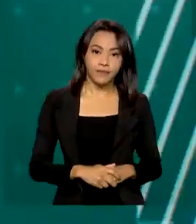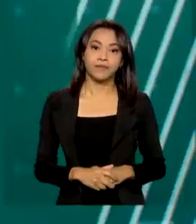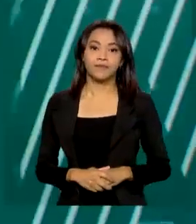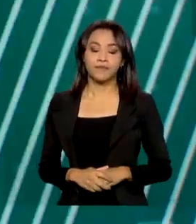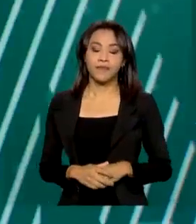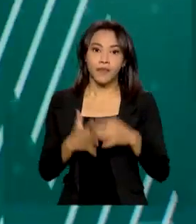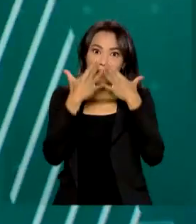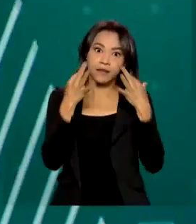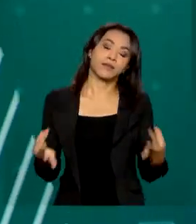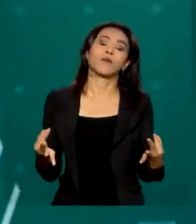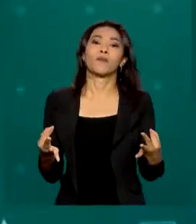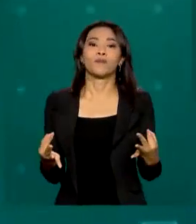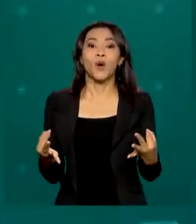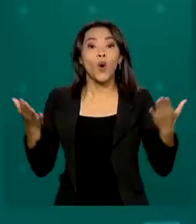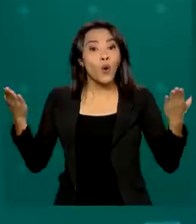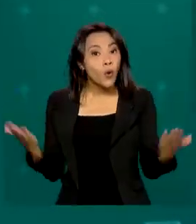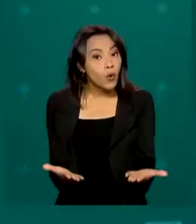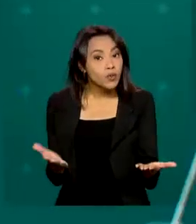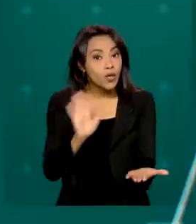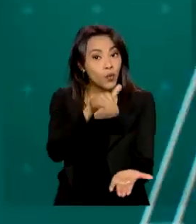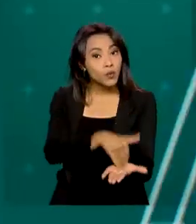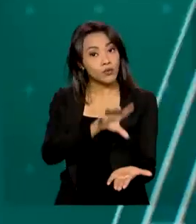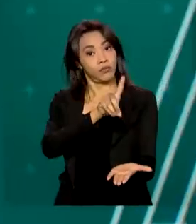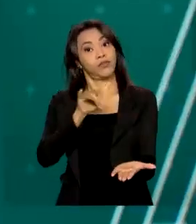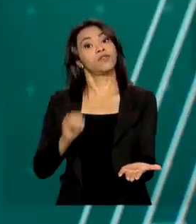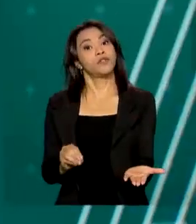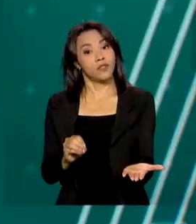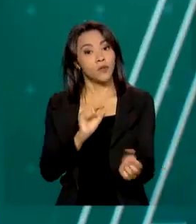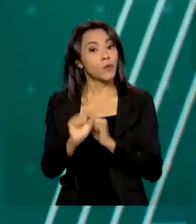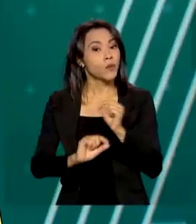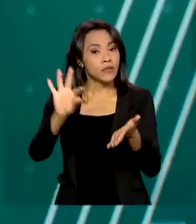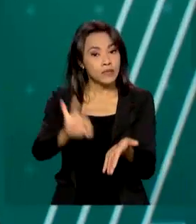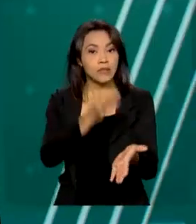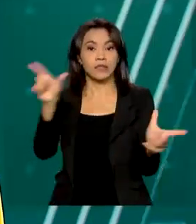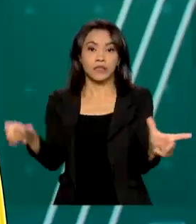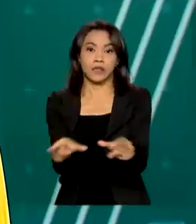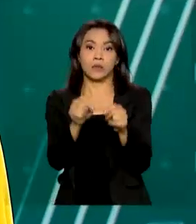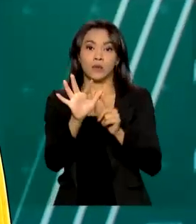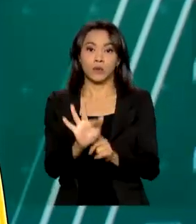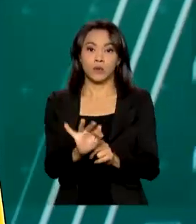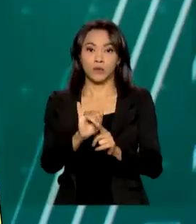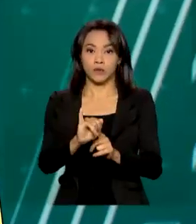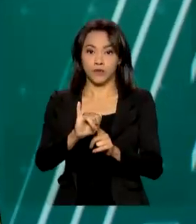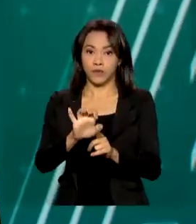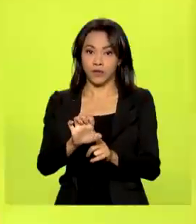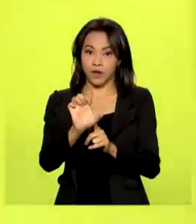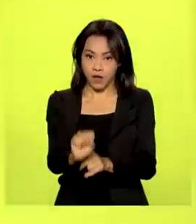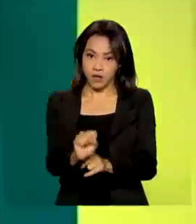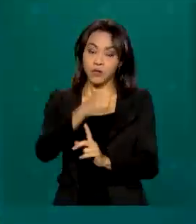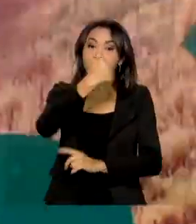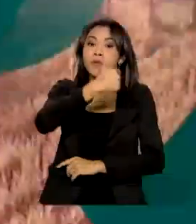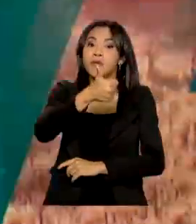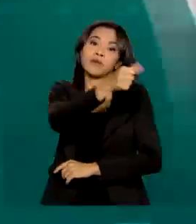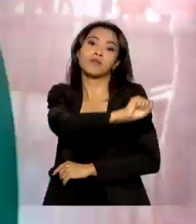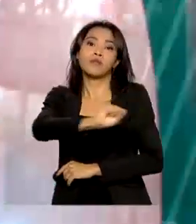o e atenção hoje é o último dia para fazer a inscrição no fundo de financiamento estudantil o FIES do primeiro semestre